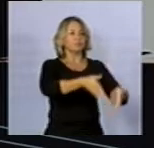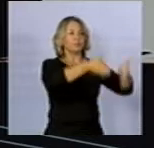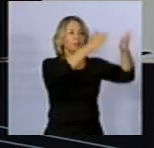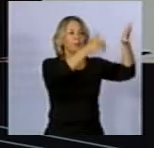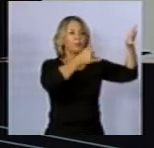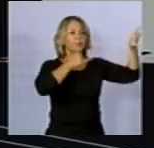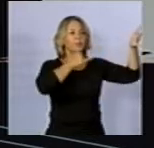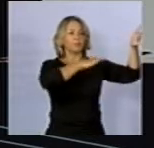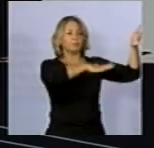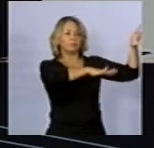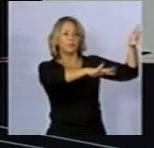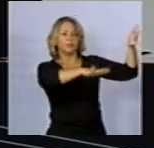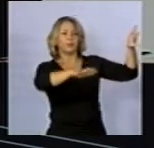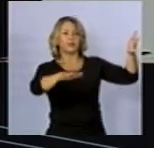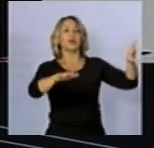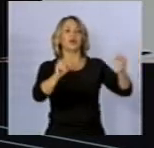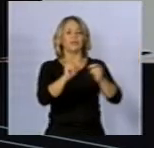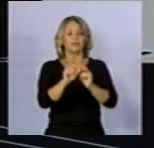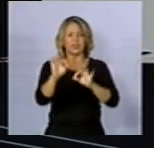medida